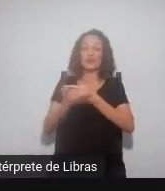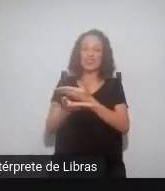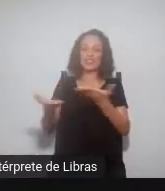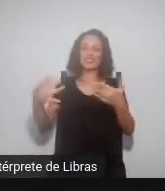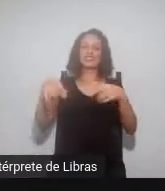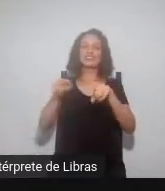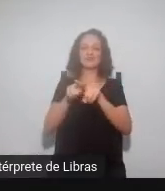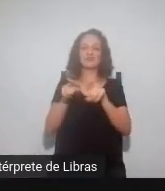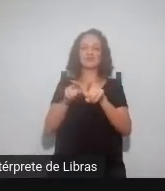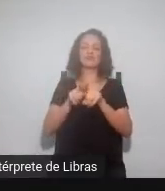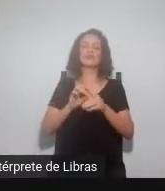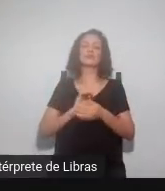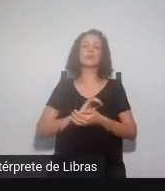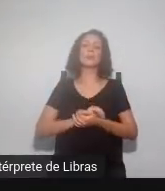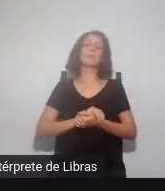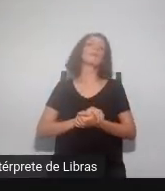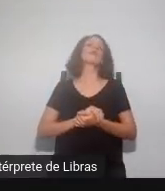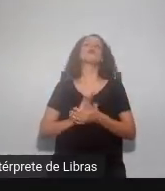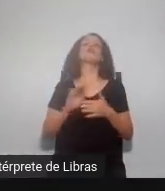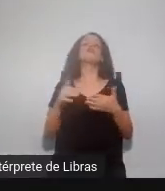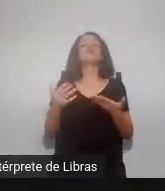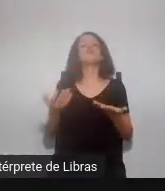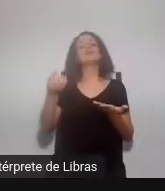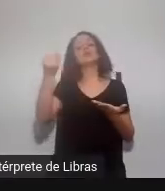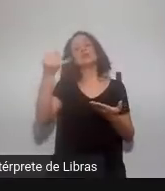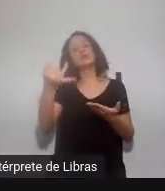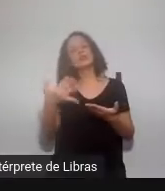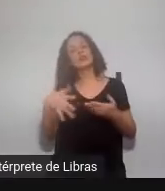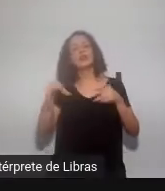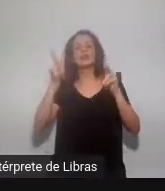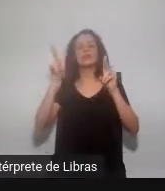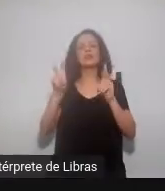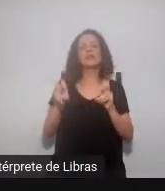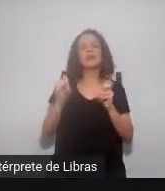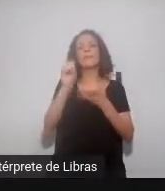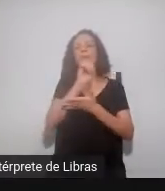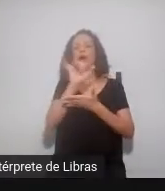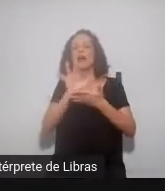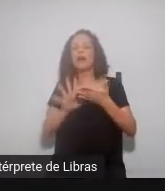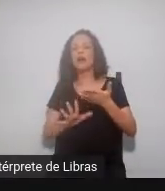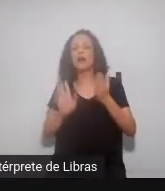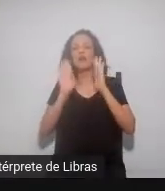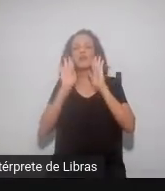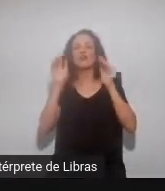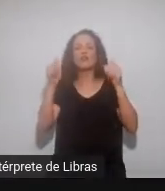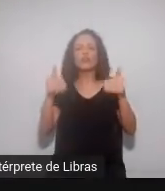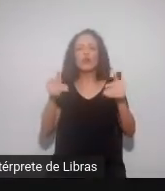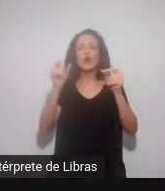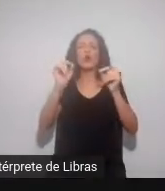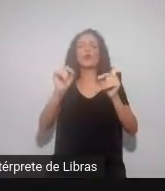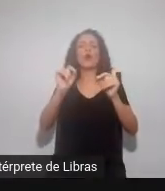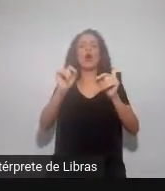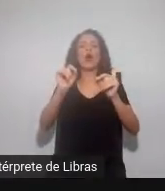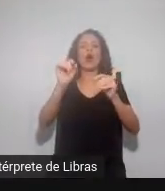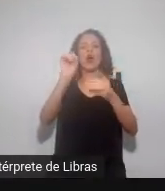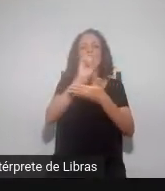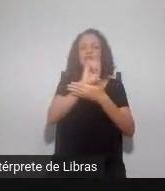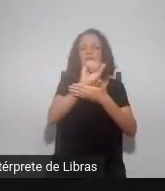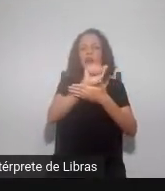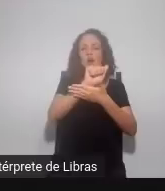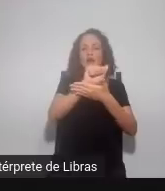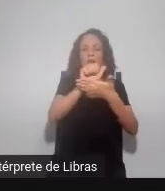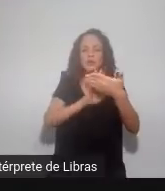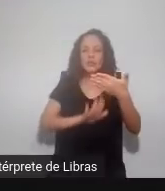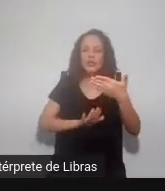Falar de atividades relacionadas à alfabetização e ao letramento, ou melhor, à cultura